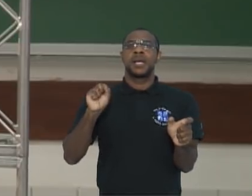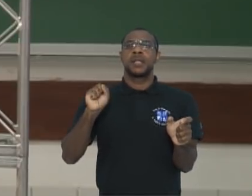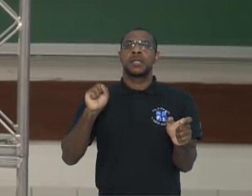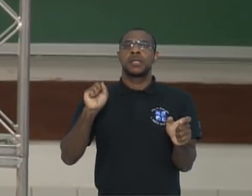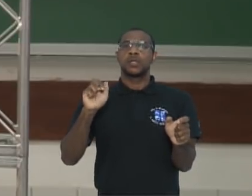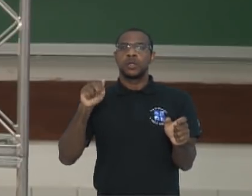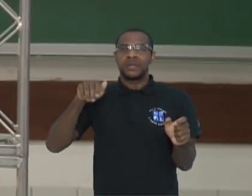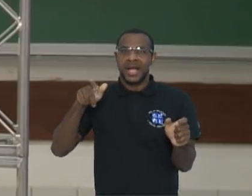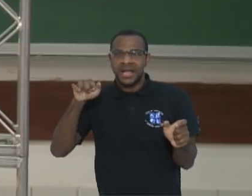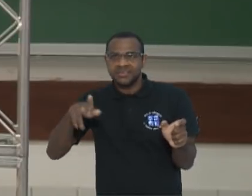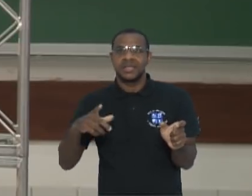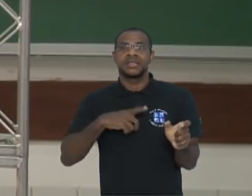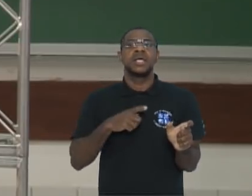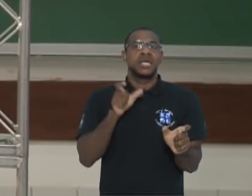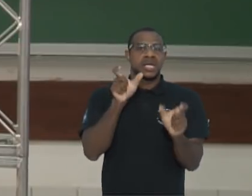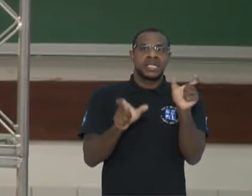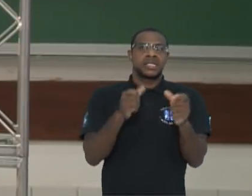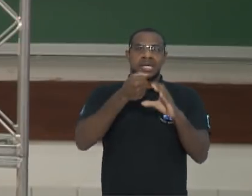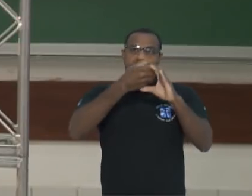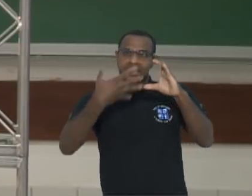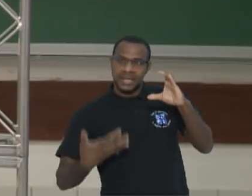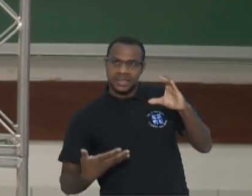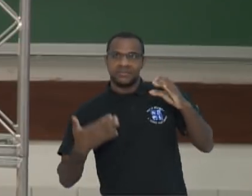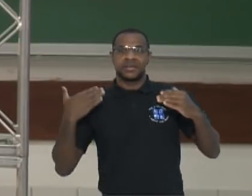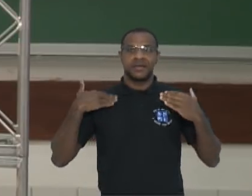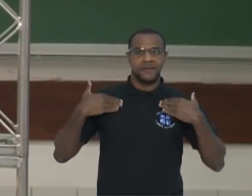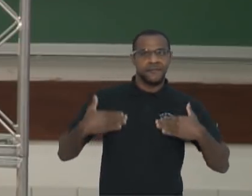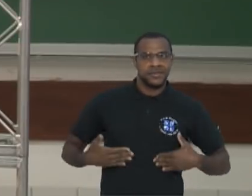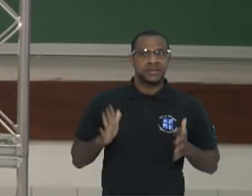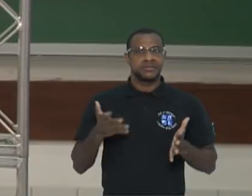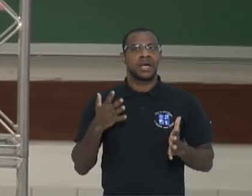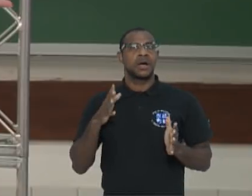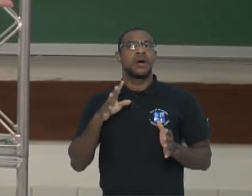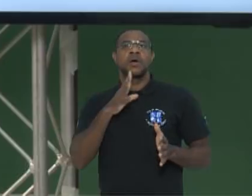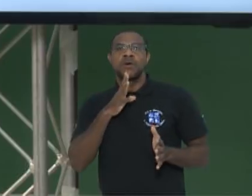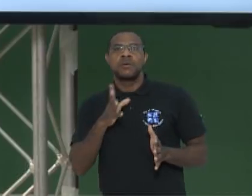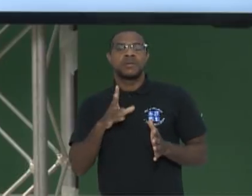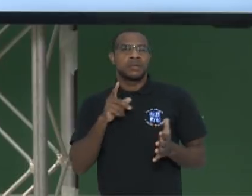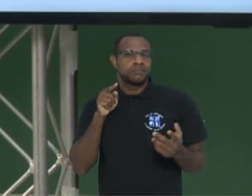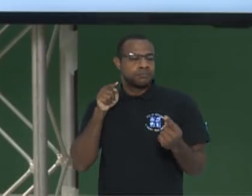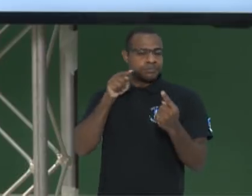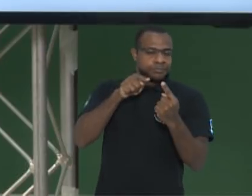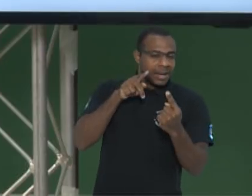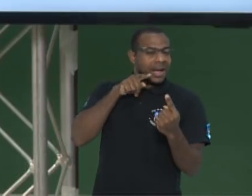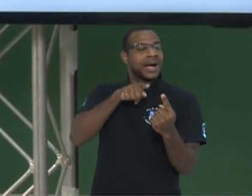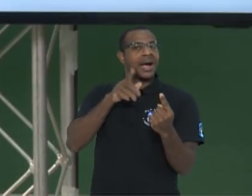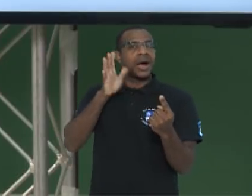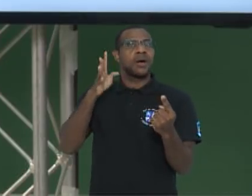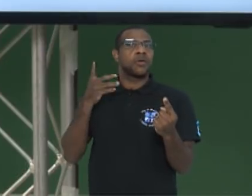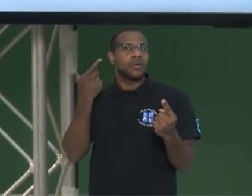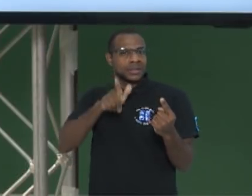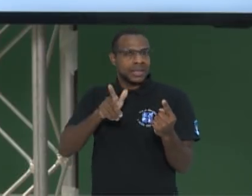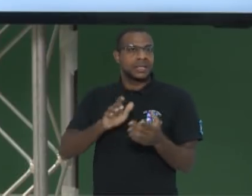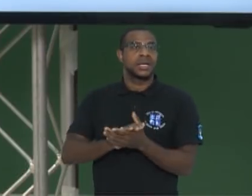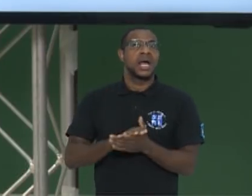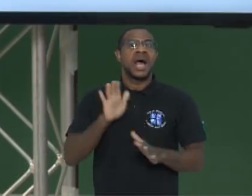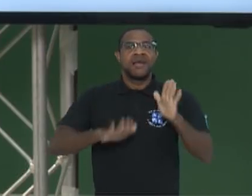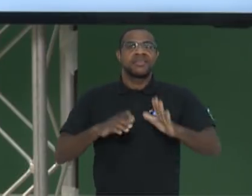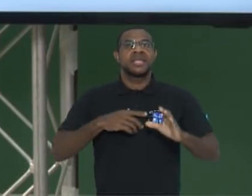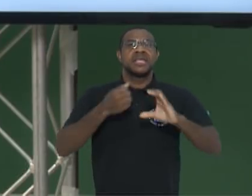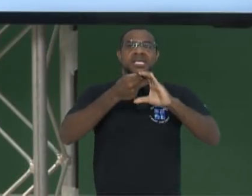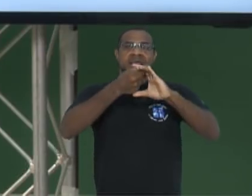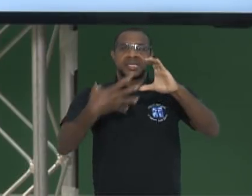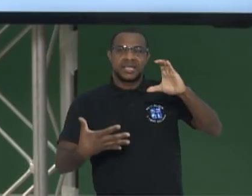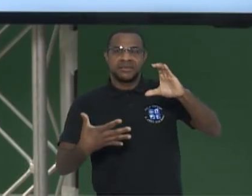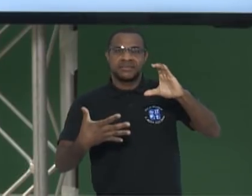algumas características físicas que o leitor consegue identificar. Né? Às vezes também existem algumas características que são